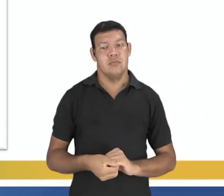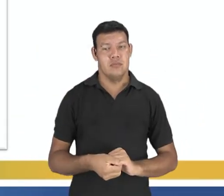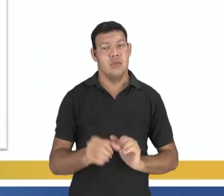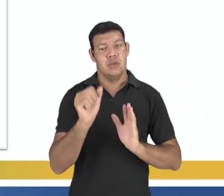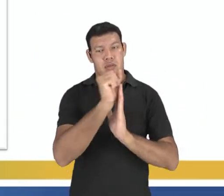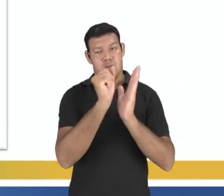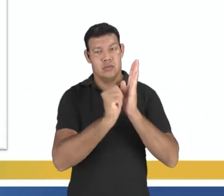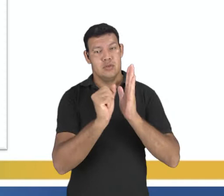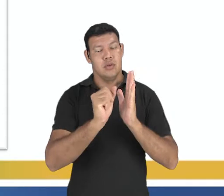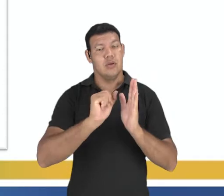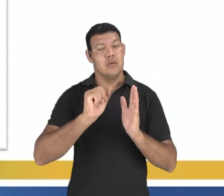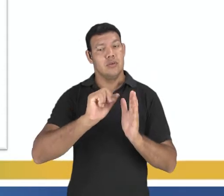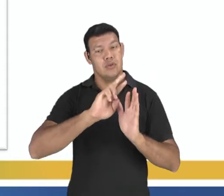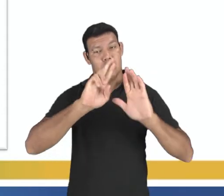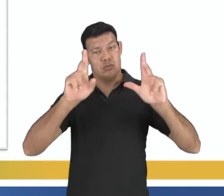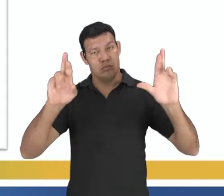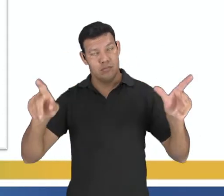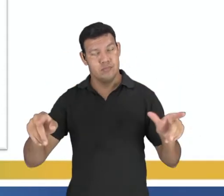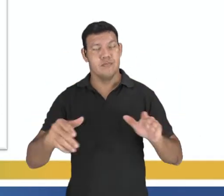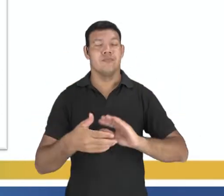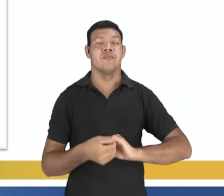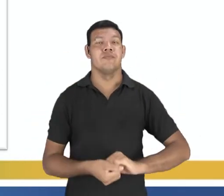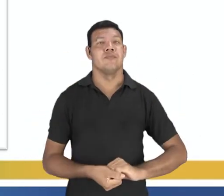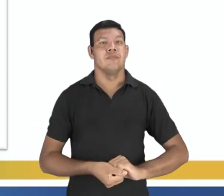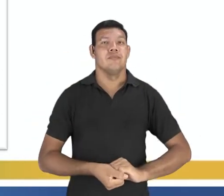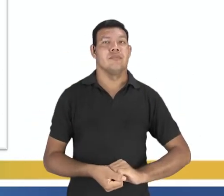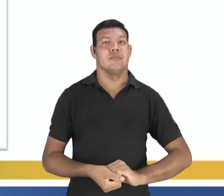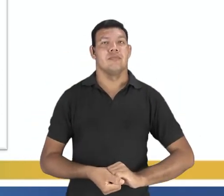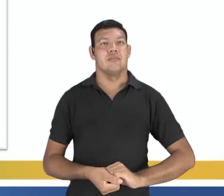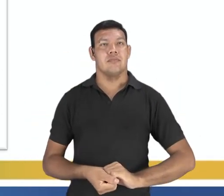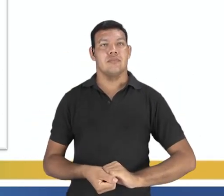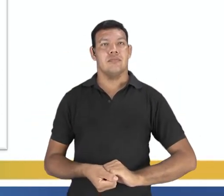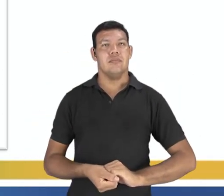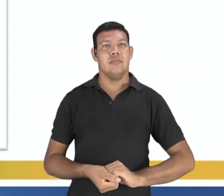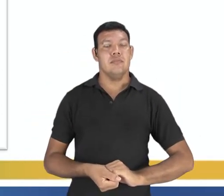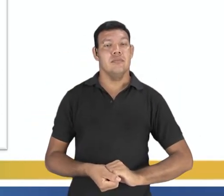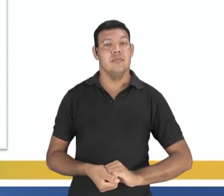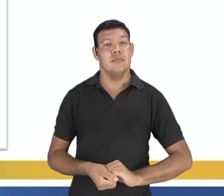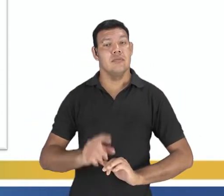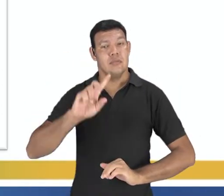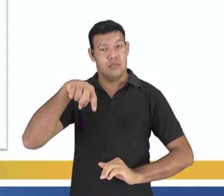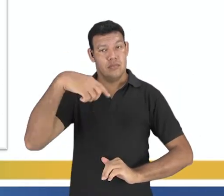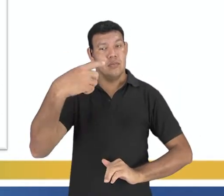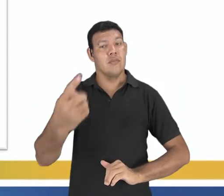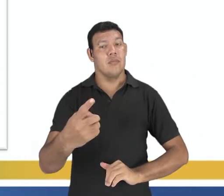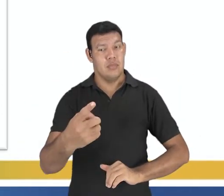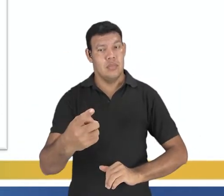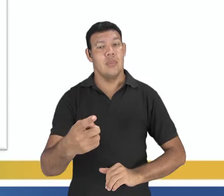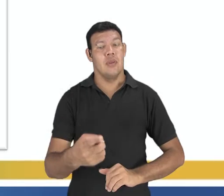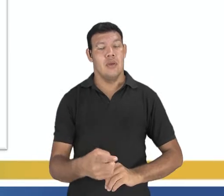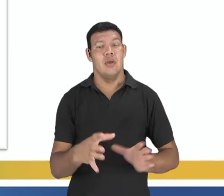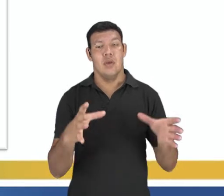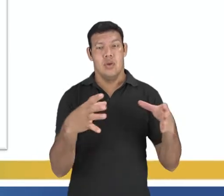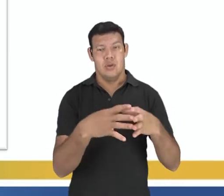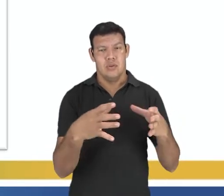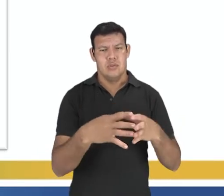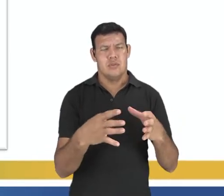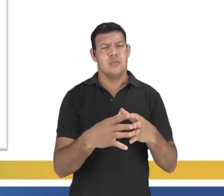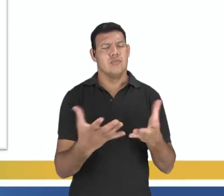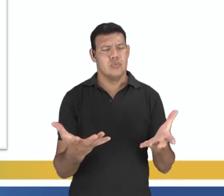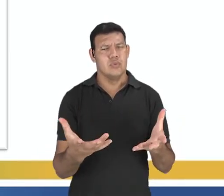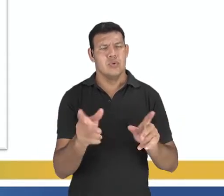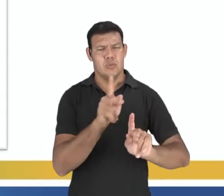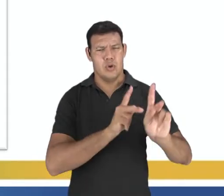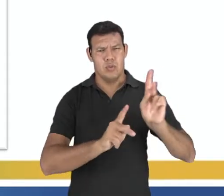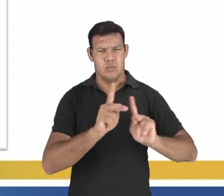outros séculos, como a gente vai continuar vendo. Observe. Em seguida, uma grande massa de negros africanos